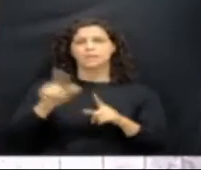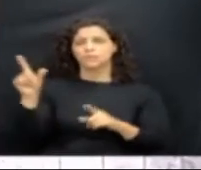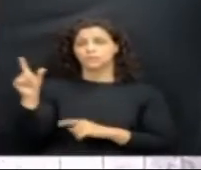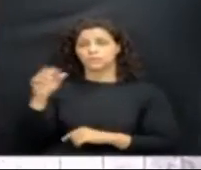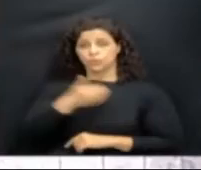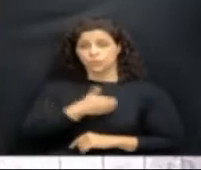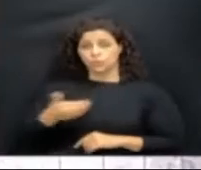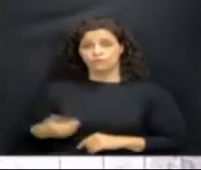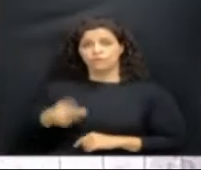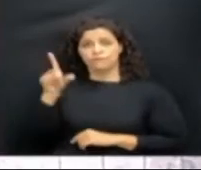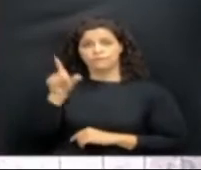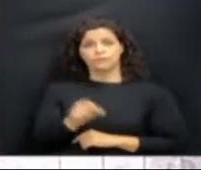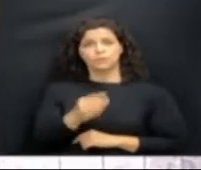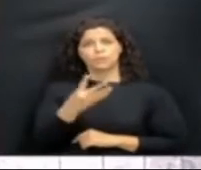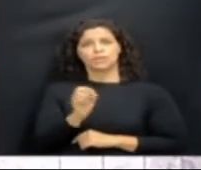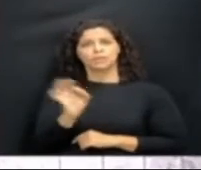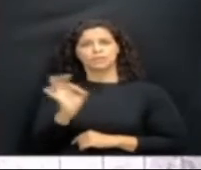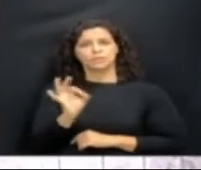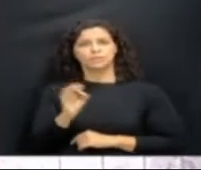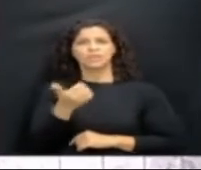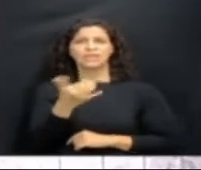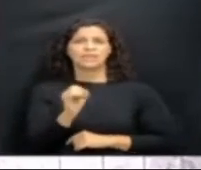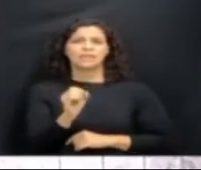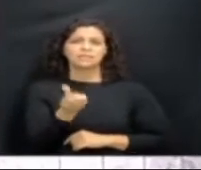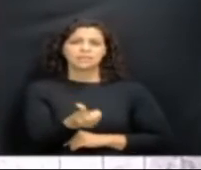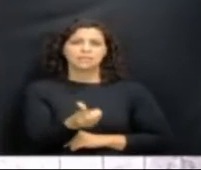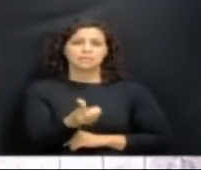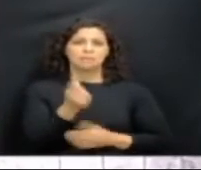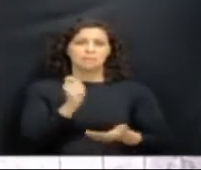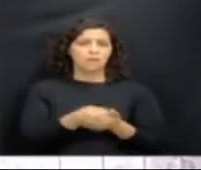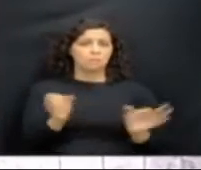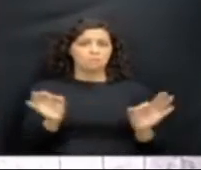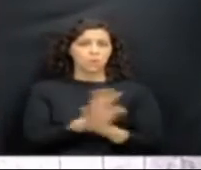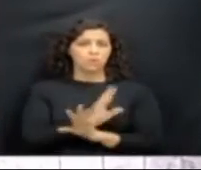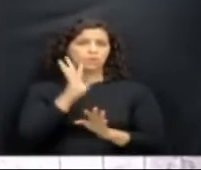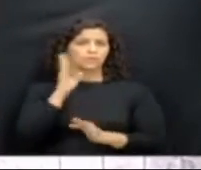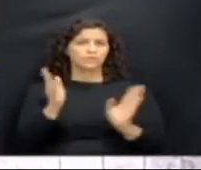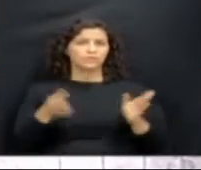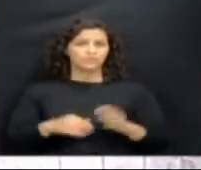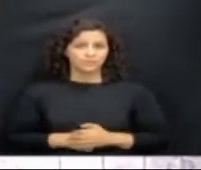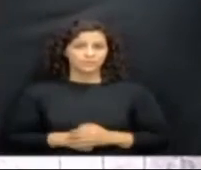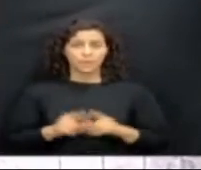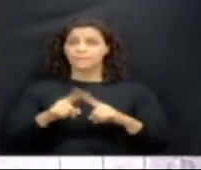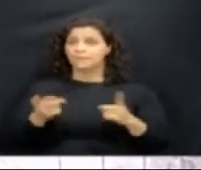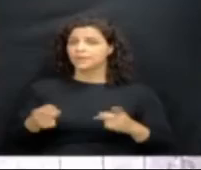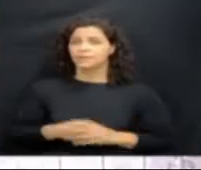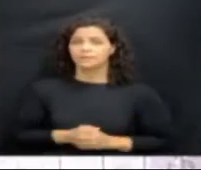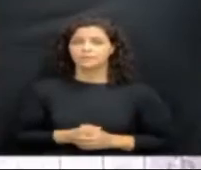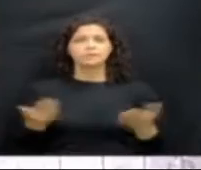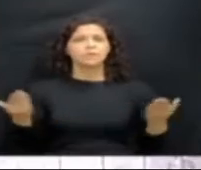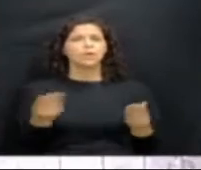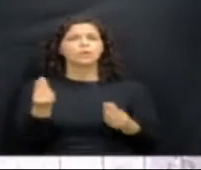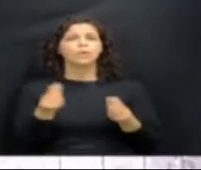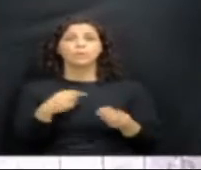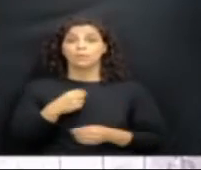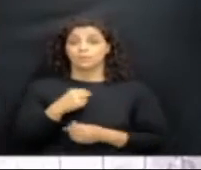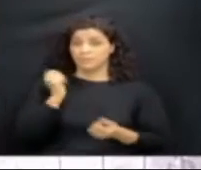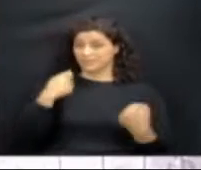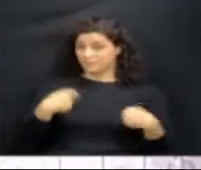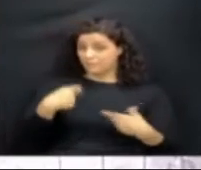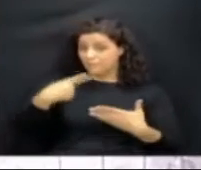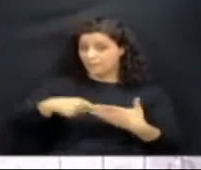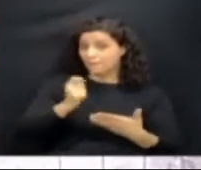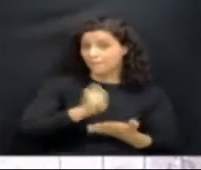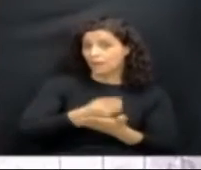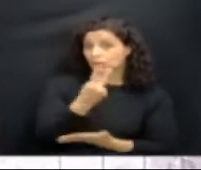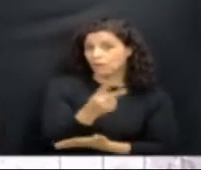em 40%. Ou seja, Tadeu, de 10 vai baixar para 6. Está resolvido. Mas o que era para ser 2. Mas